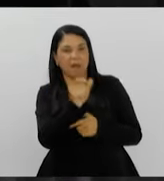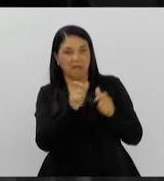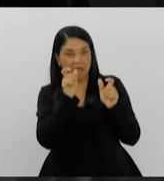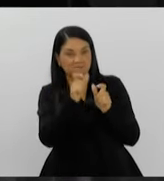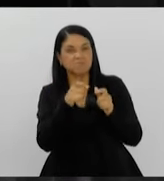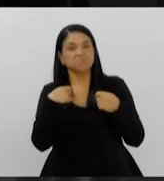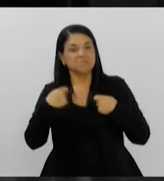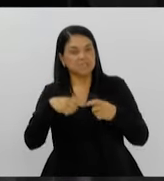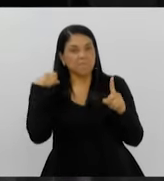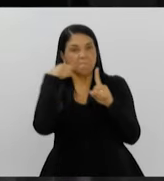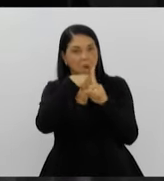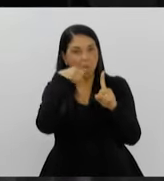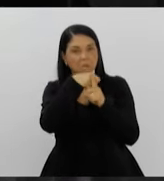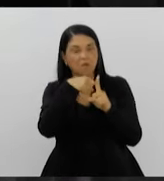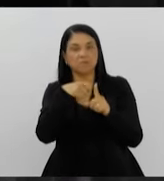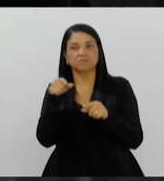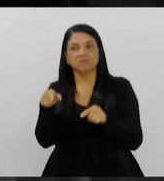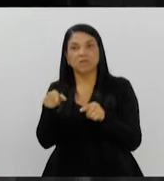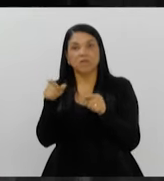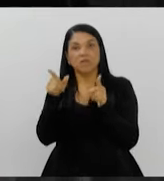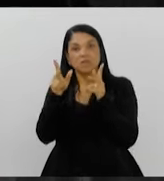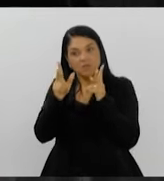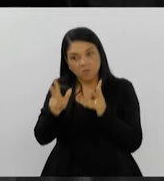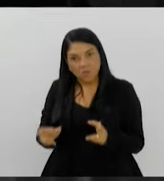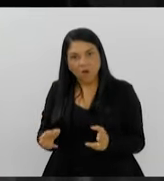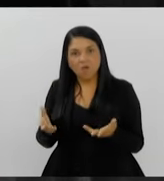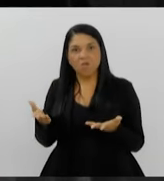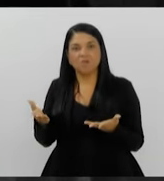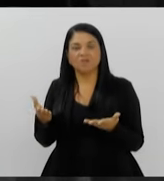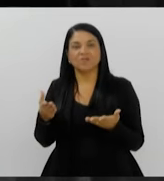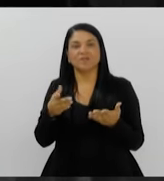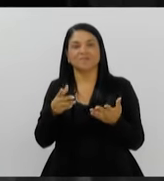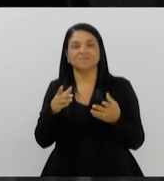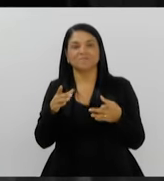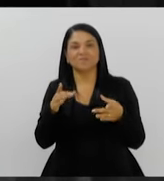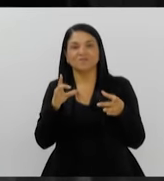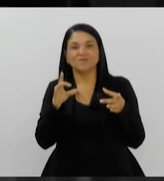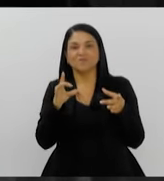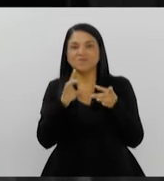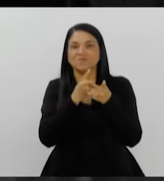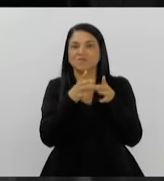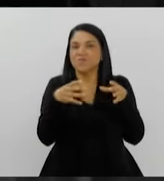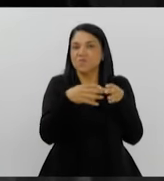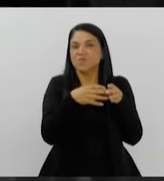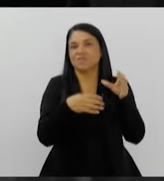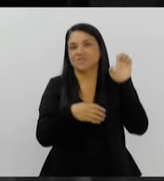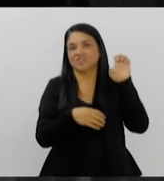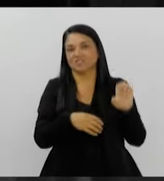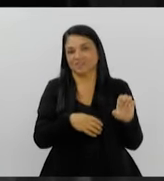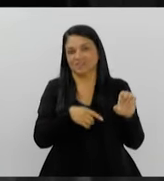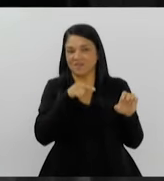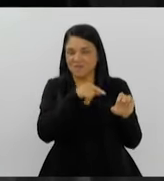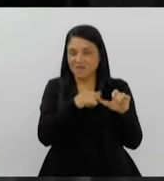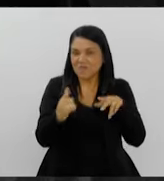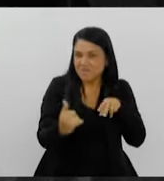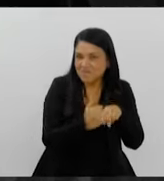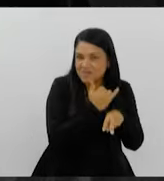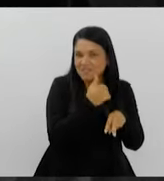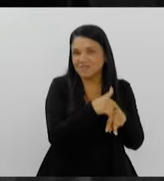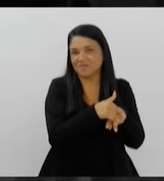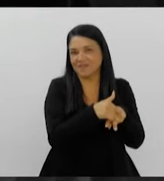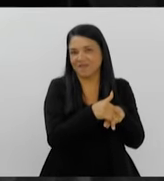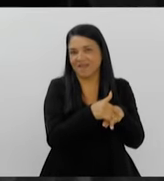Ou seja é o duplo duplo padrão de sempre da esquerda quando eles são as supostas vítimas é